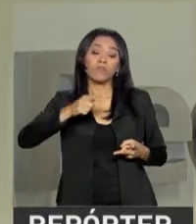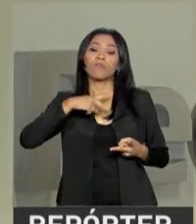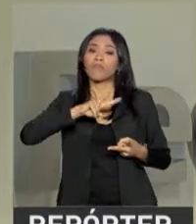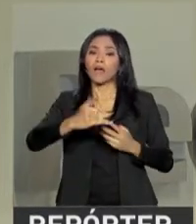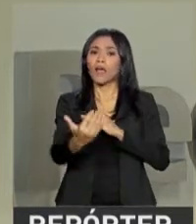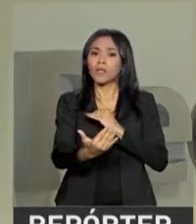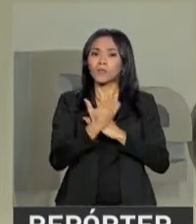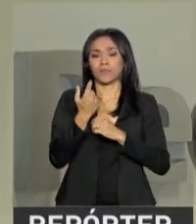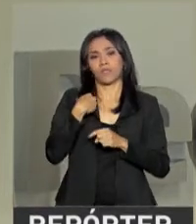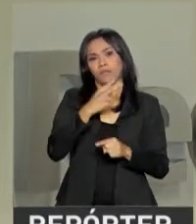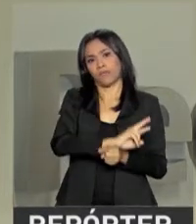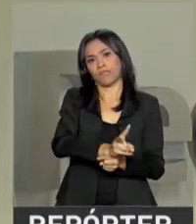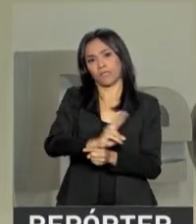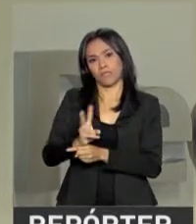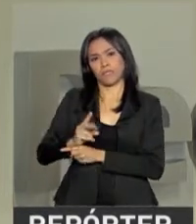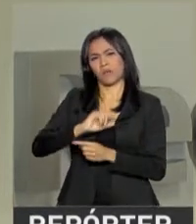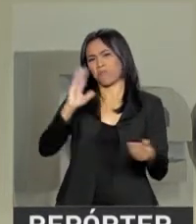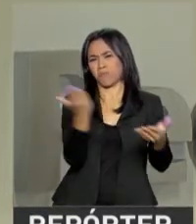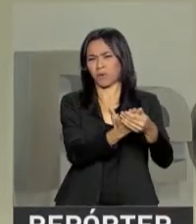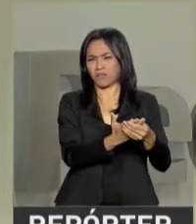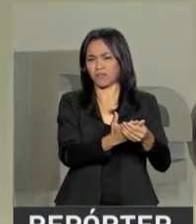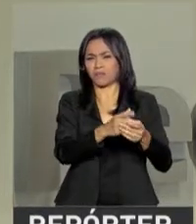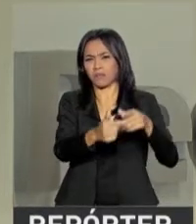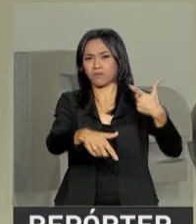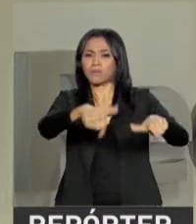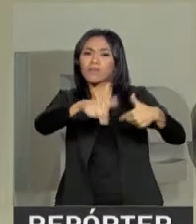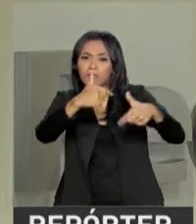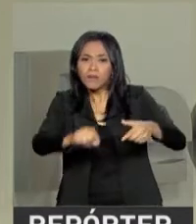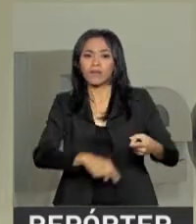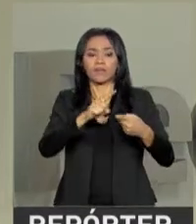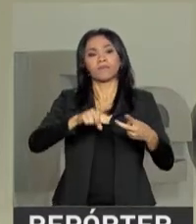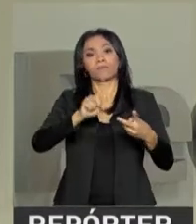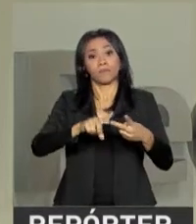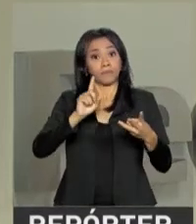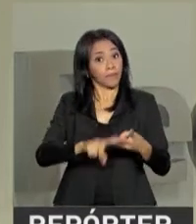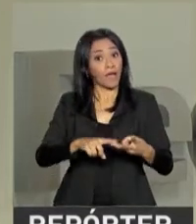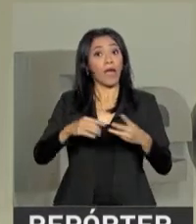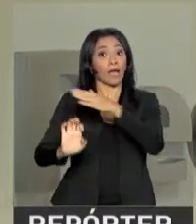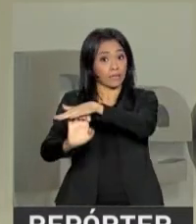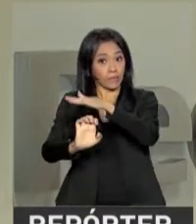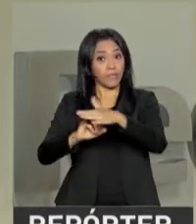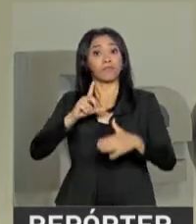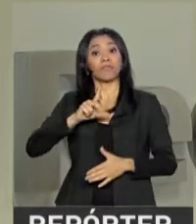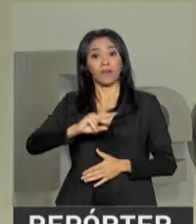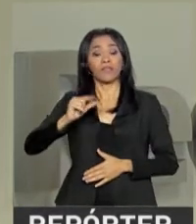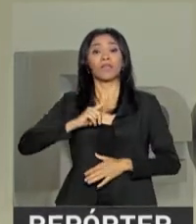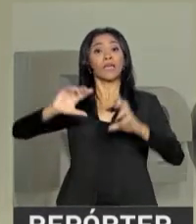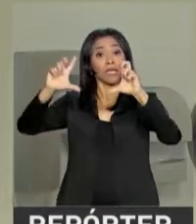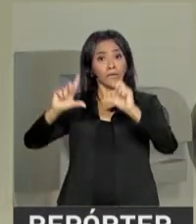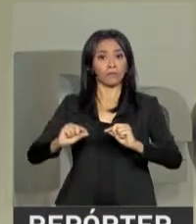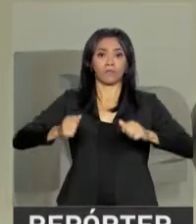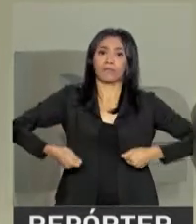dos processos trabalhistas previdenciários e tributários as empresas terão redução significativa de custos pois hoje elas estão obrigadas